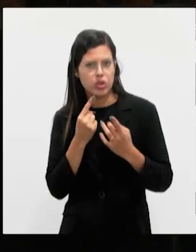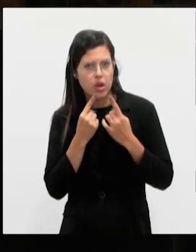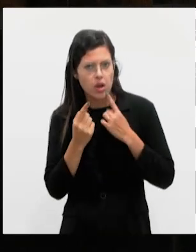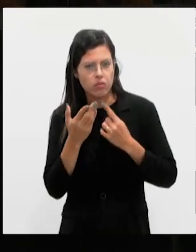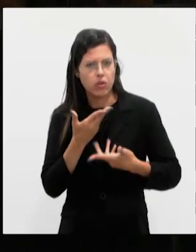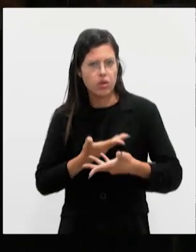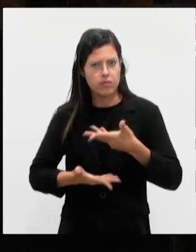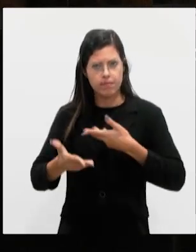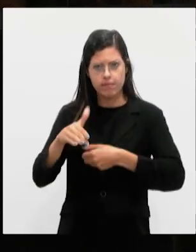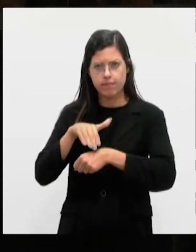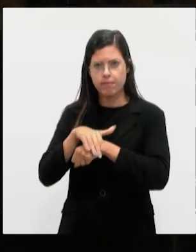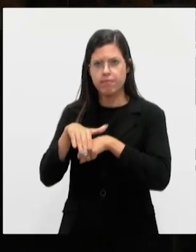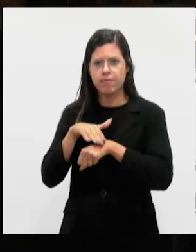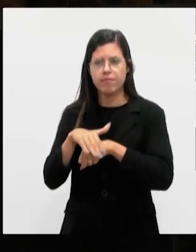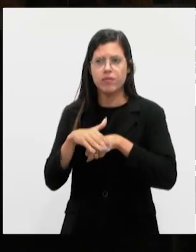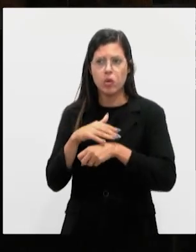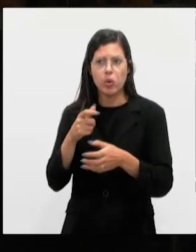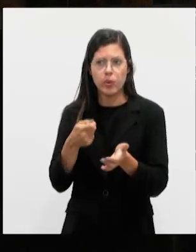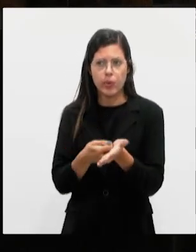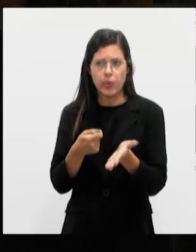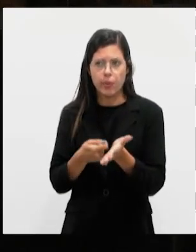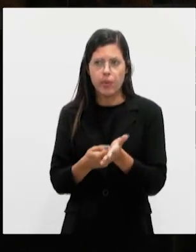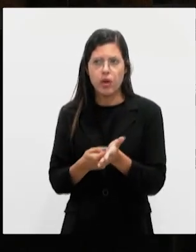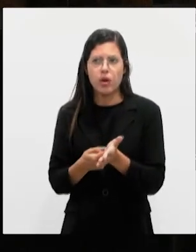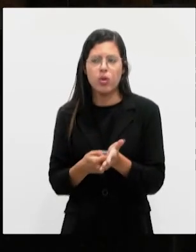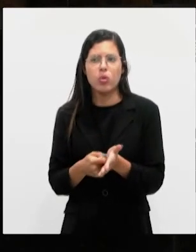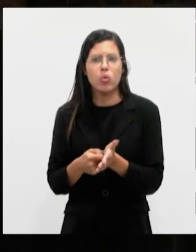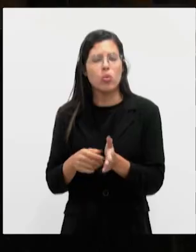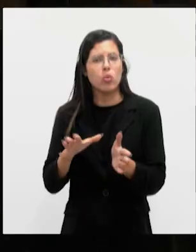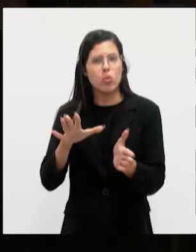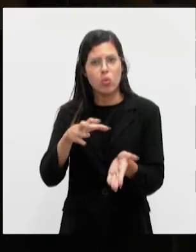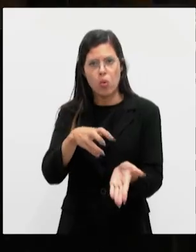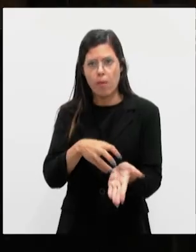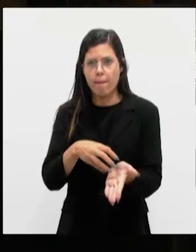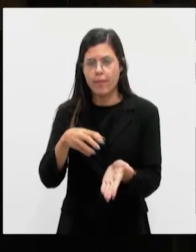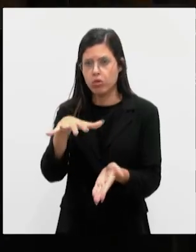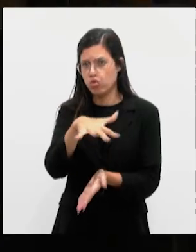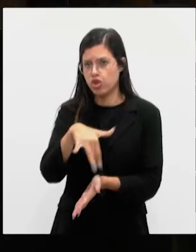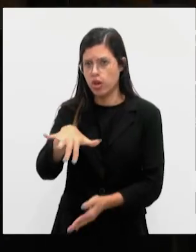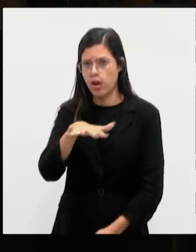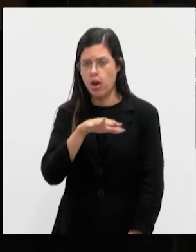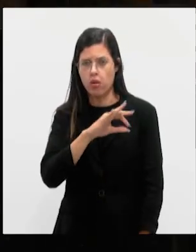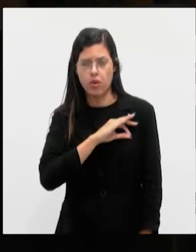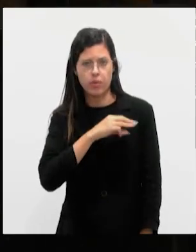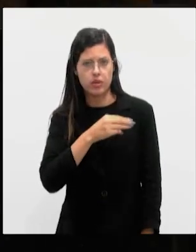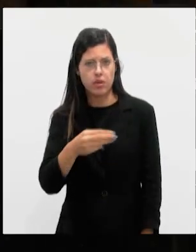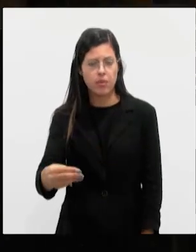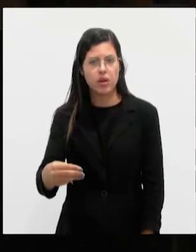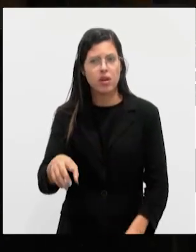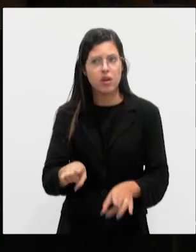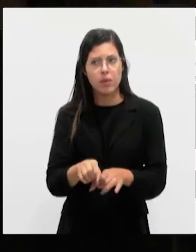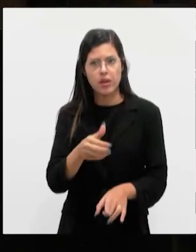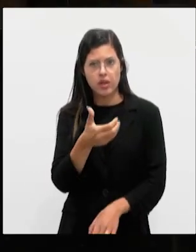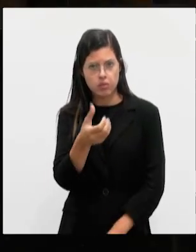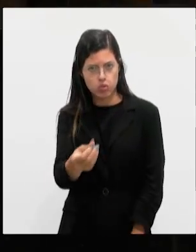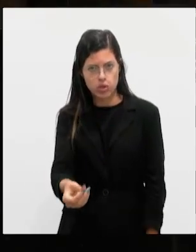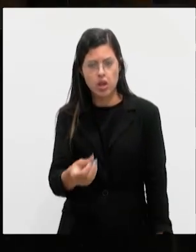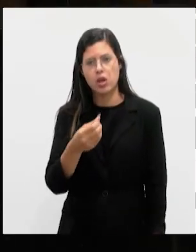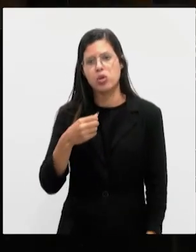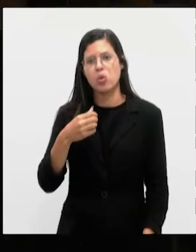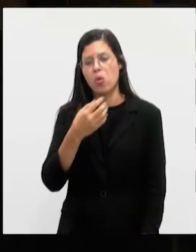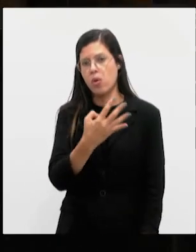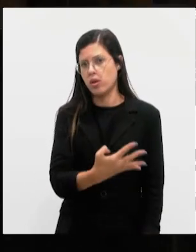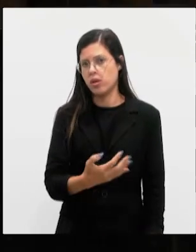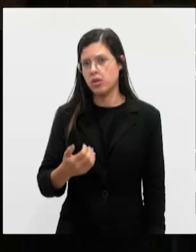conversando e cobrando com o Comando Geral da PM, com os comandantes do 16º, do